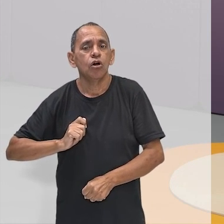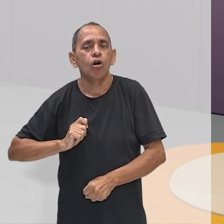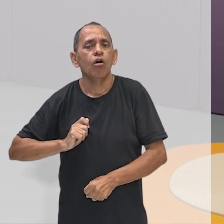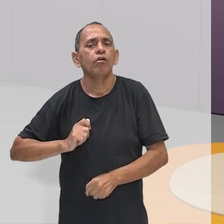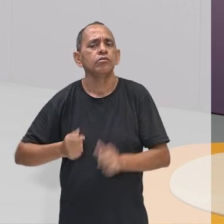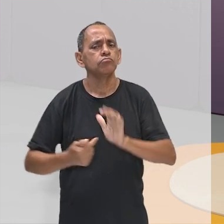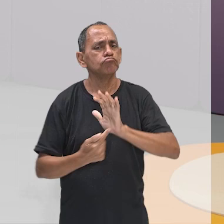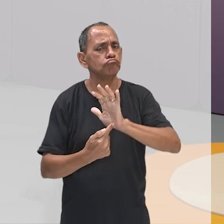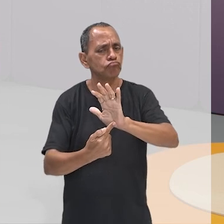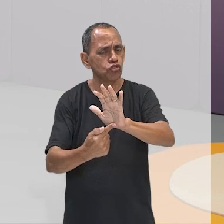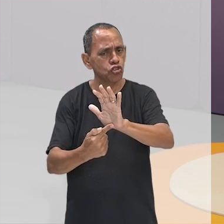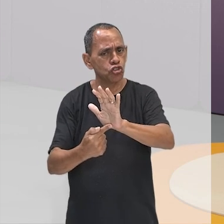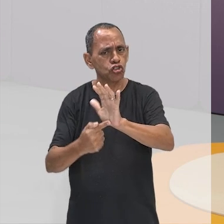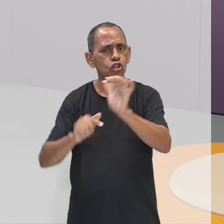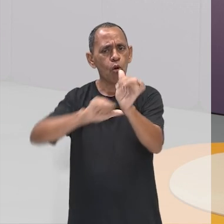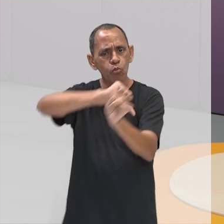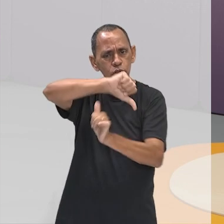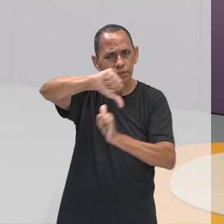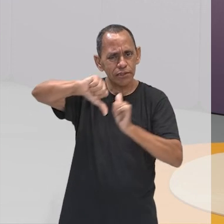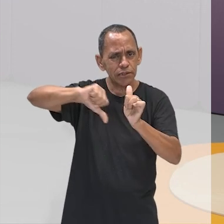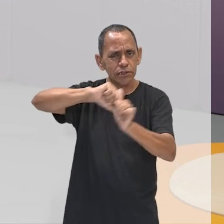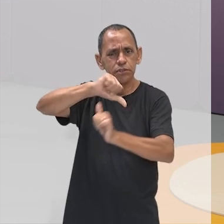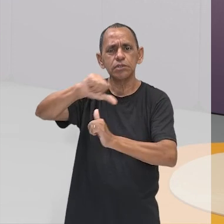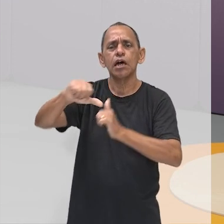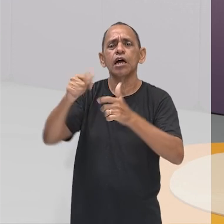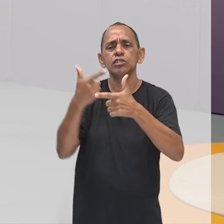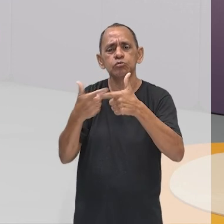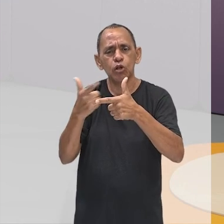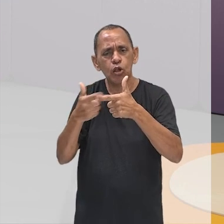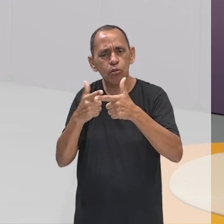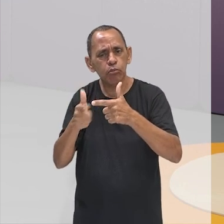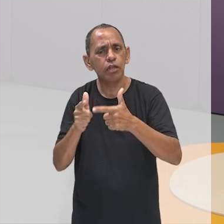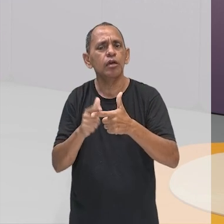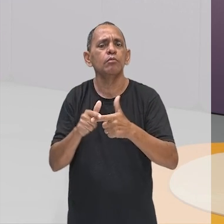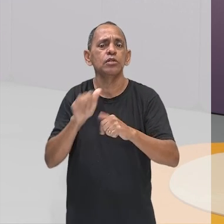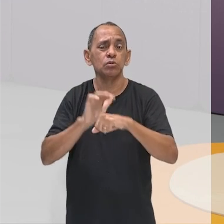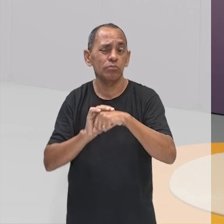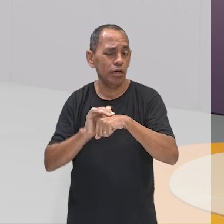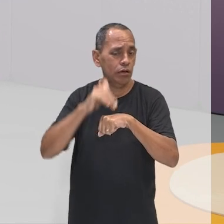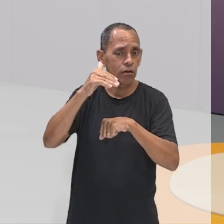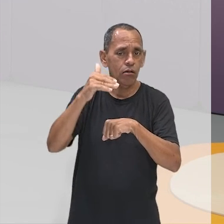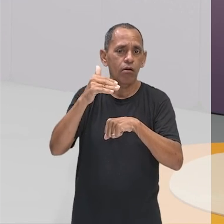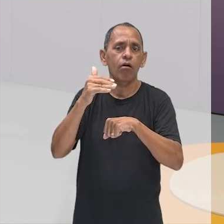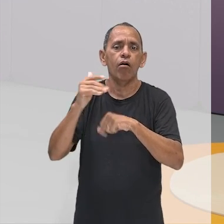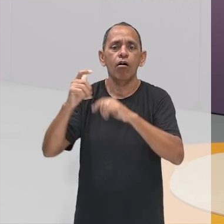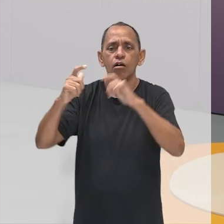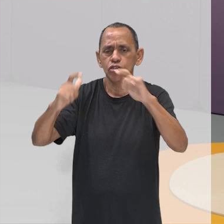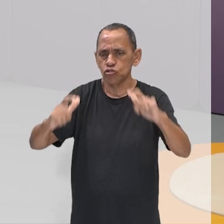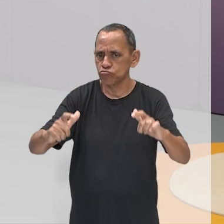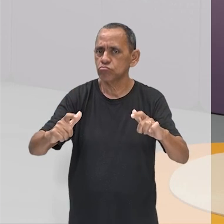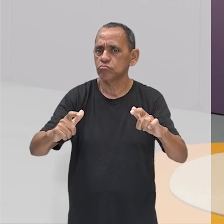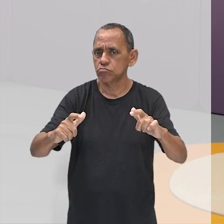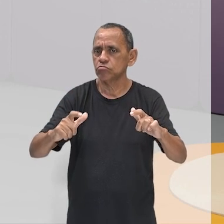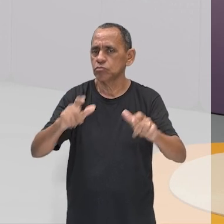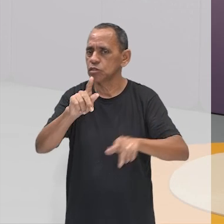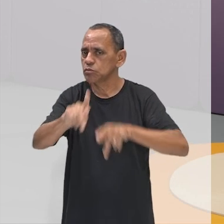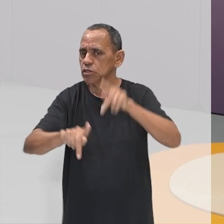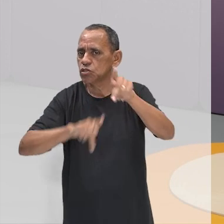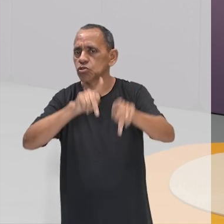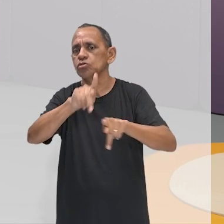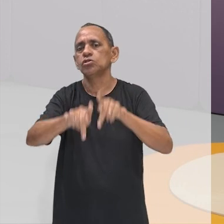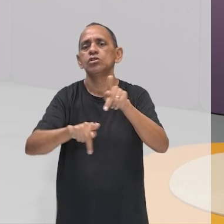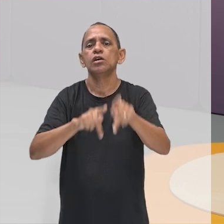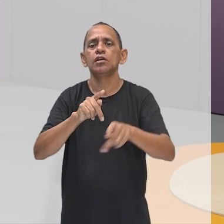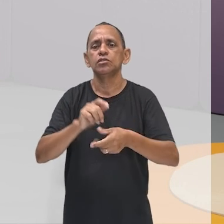grandes mudanças e graves problemas para essas civilizações que vão ocupar essa região da Mesoamérica, da